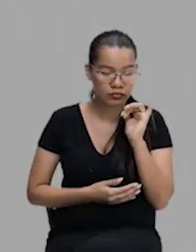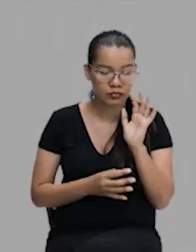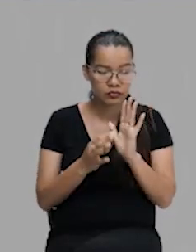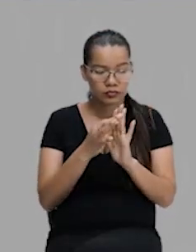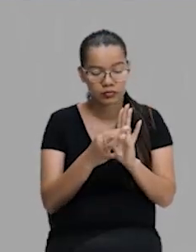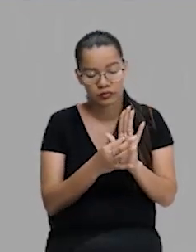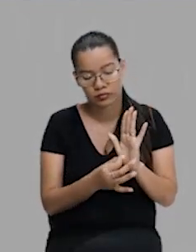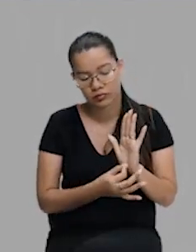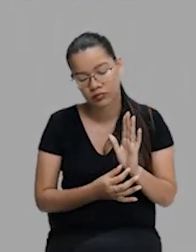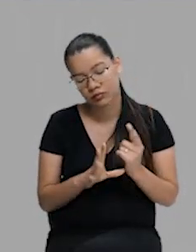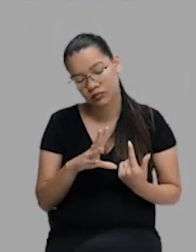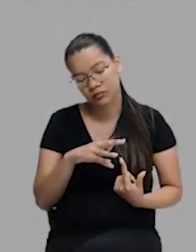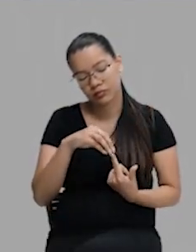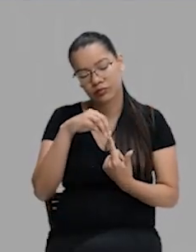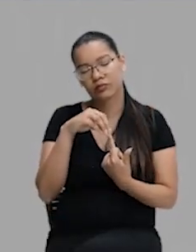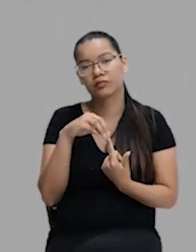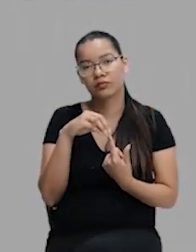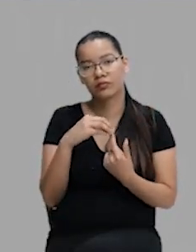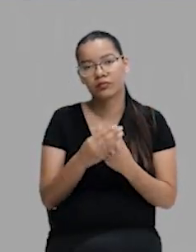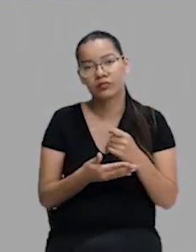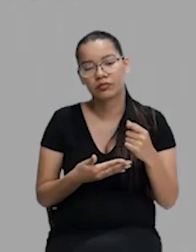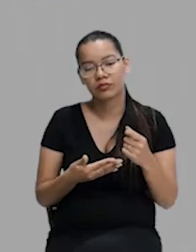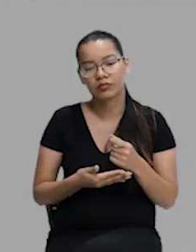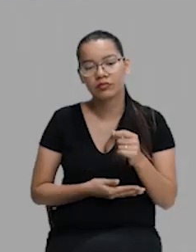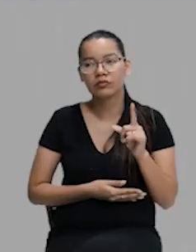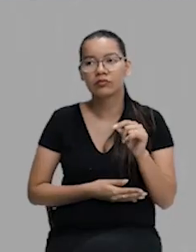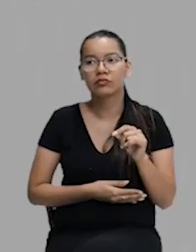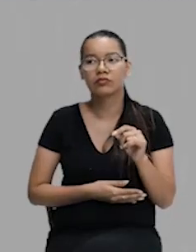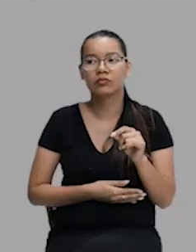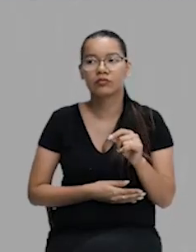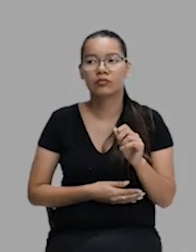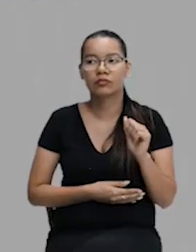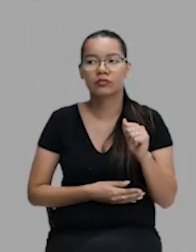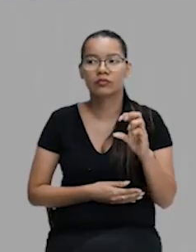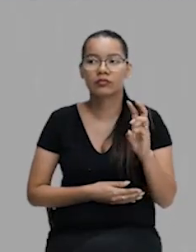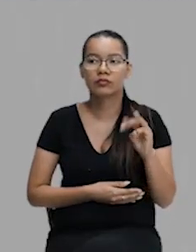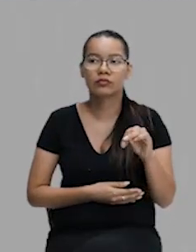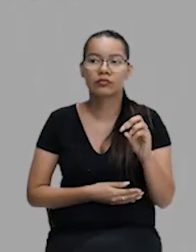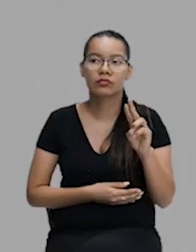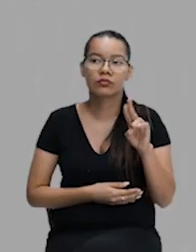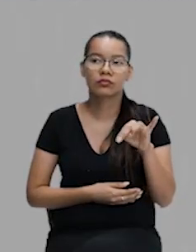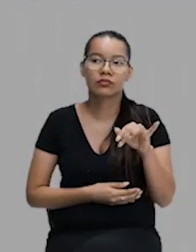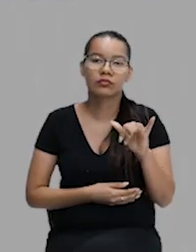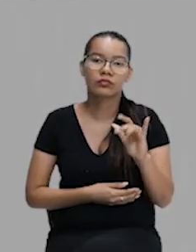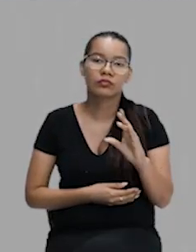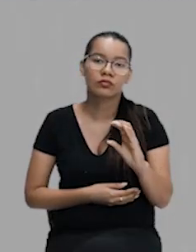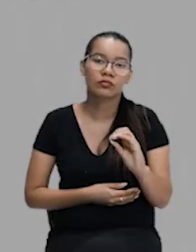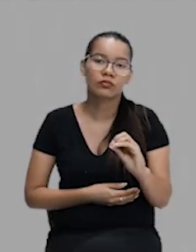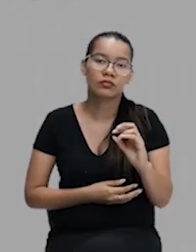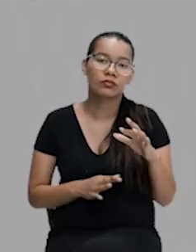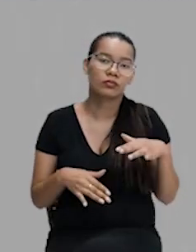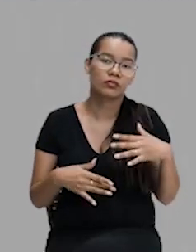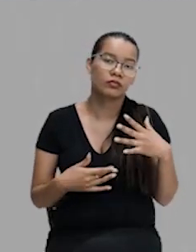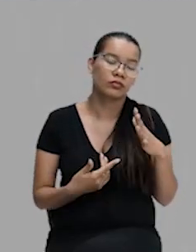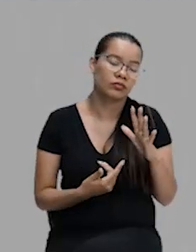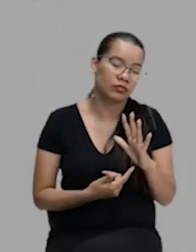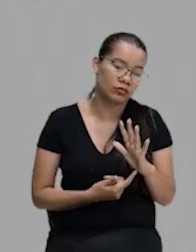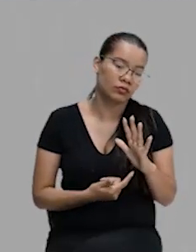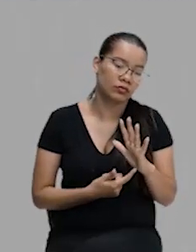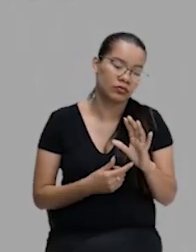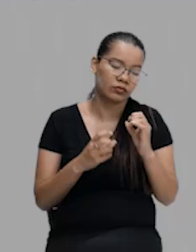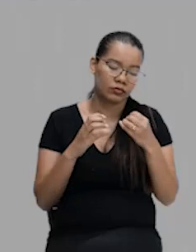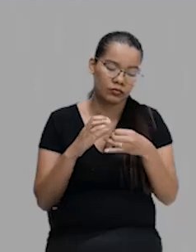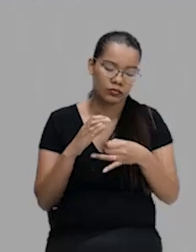a única substância básica é o amoníaco. Então, o amoníaco apresenta as características da